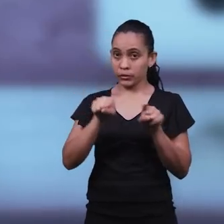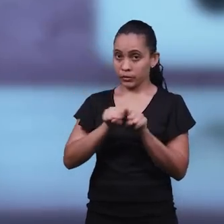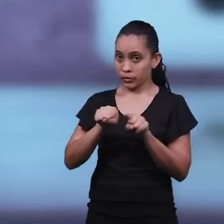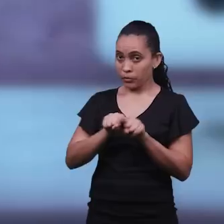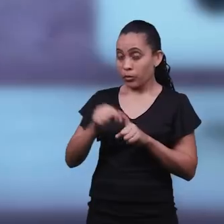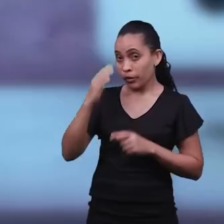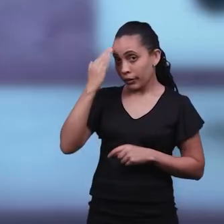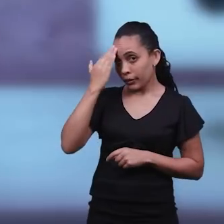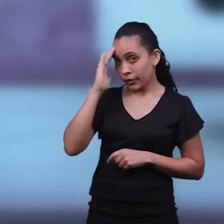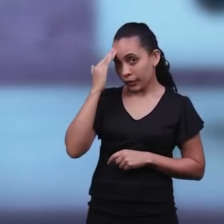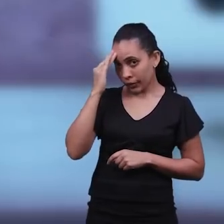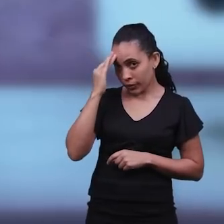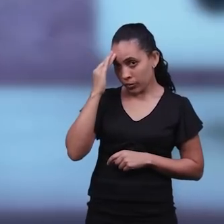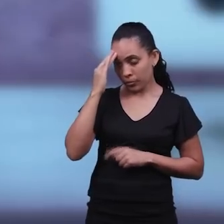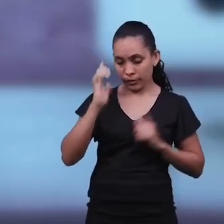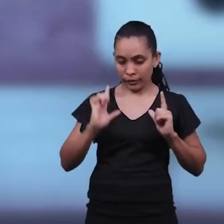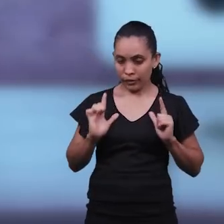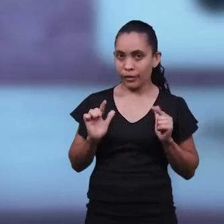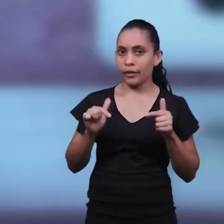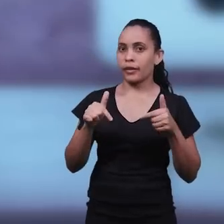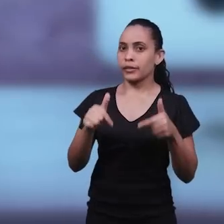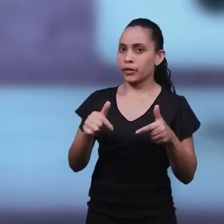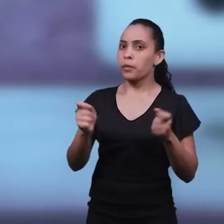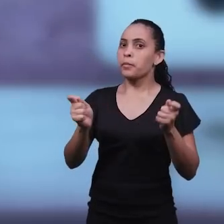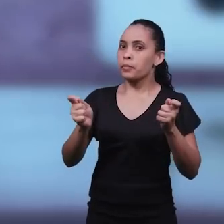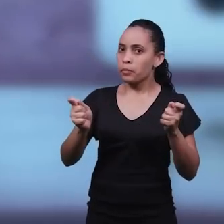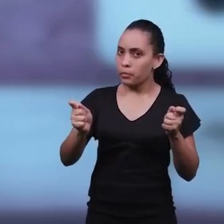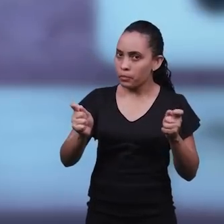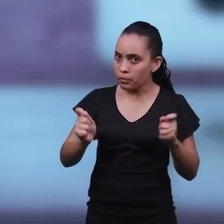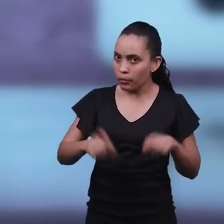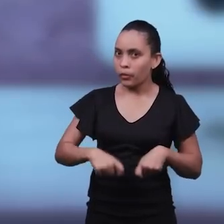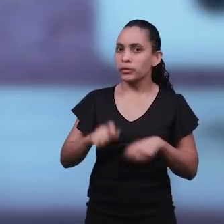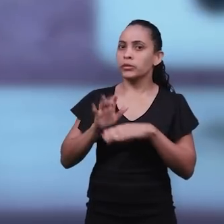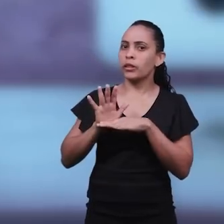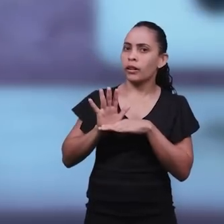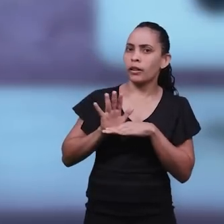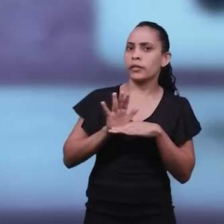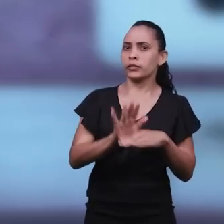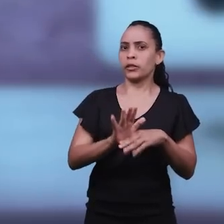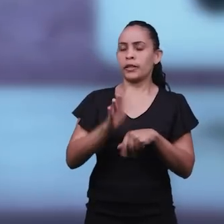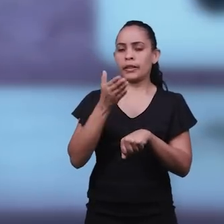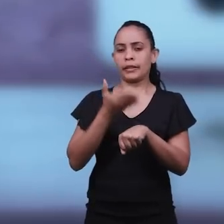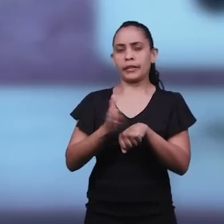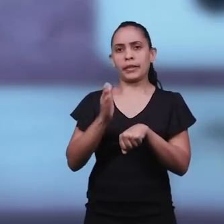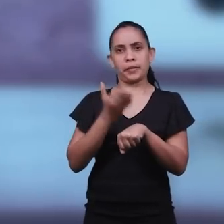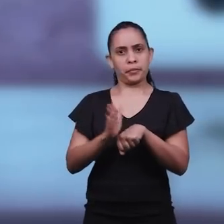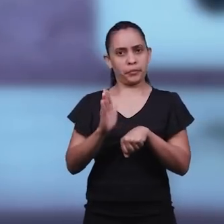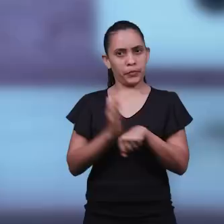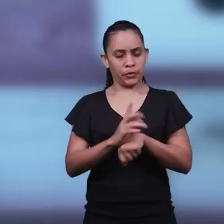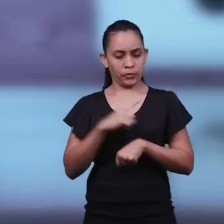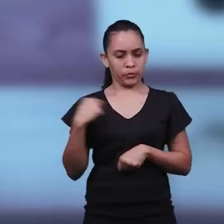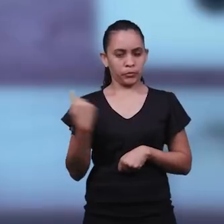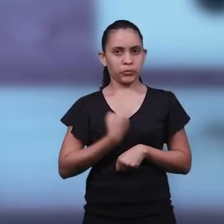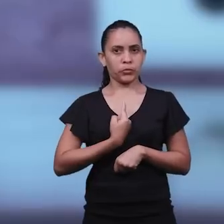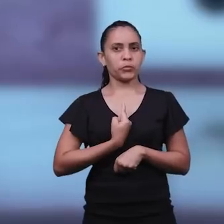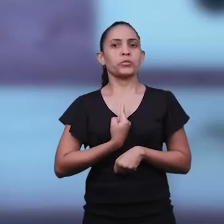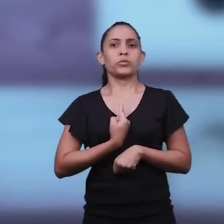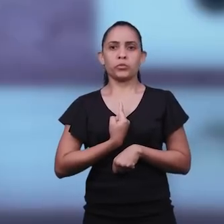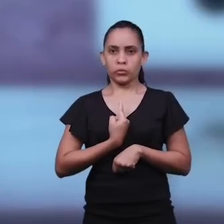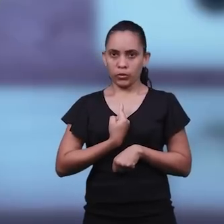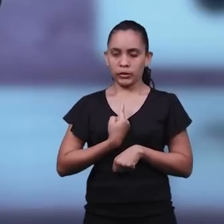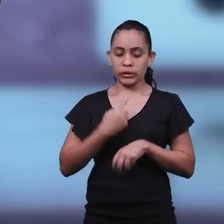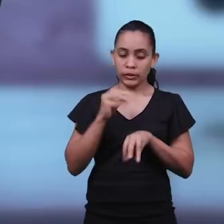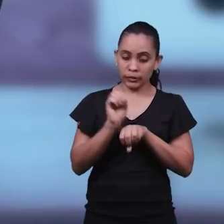a compreensão desse fenômeno pode contribuir muito para potencializar a nossa prática como pais